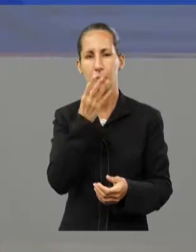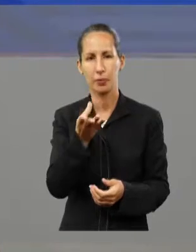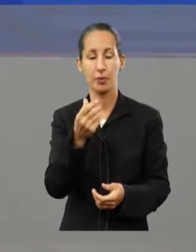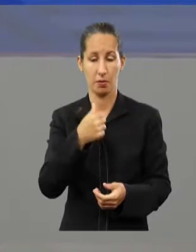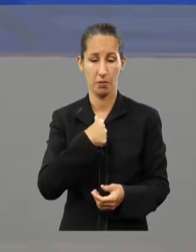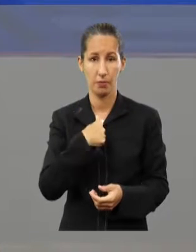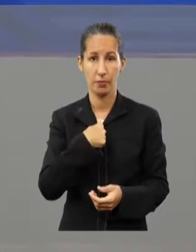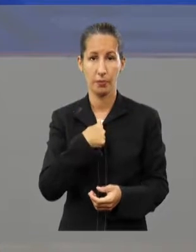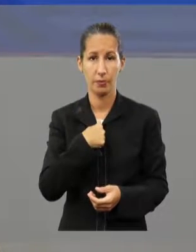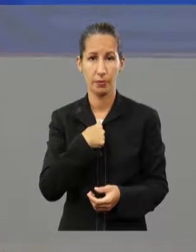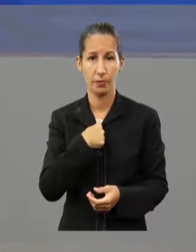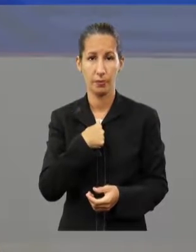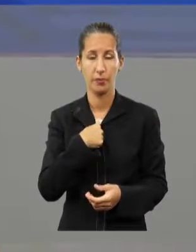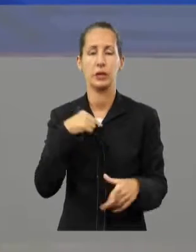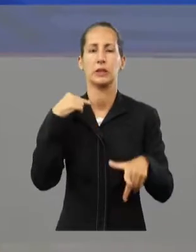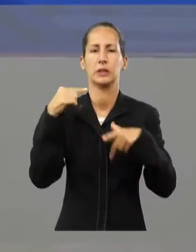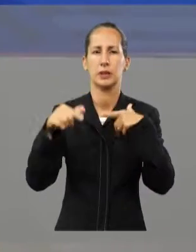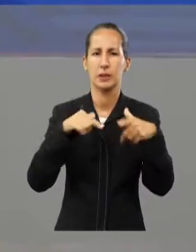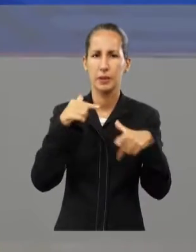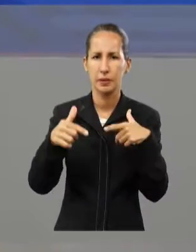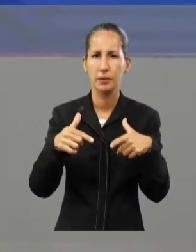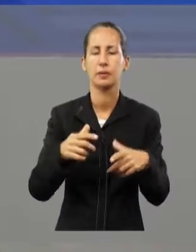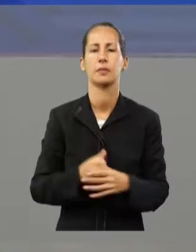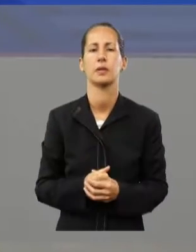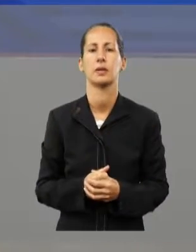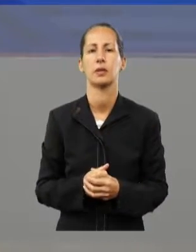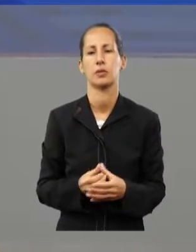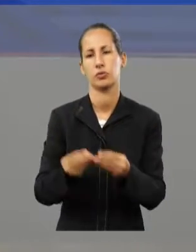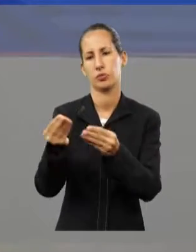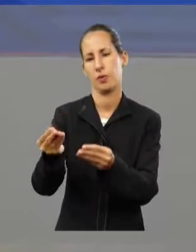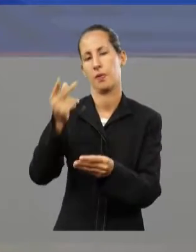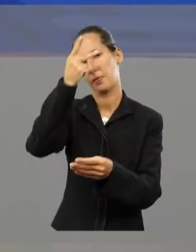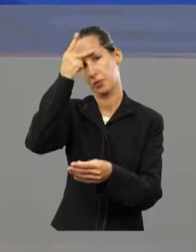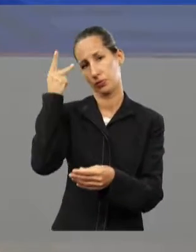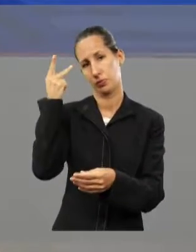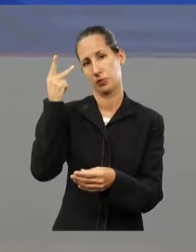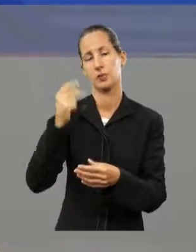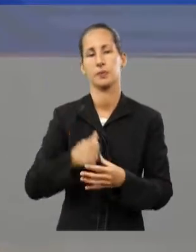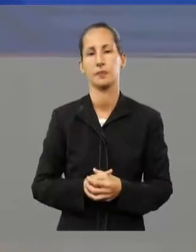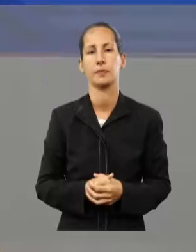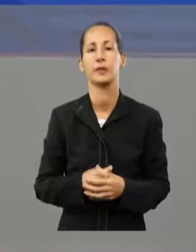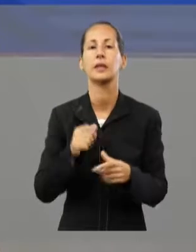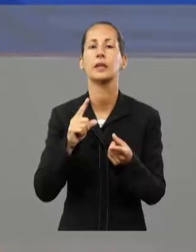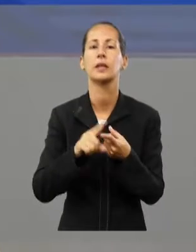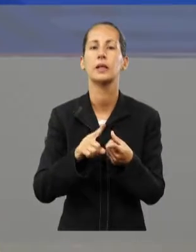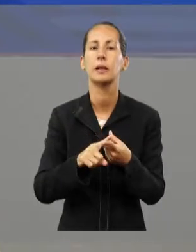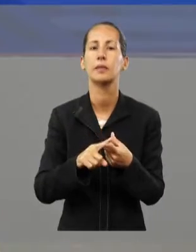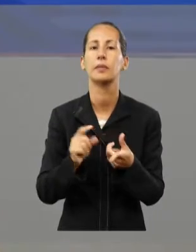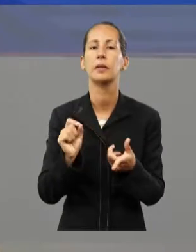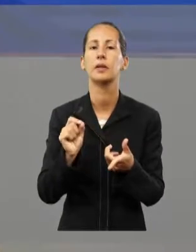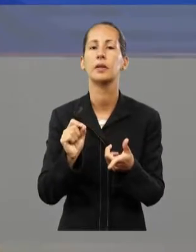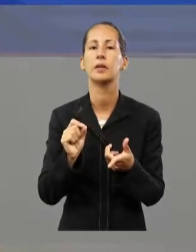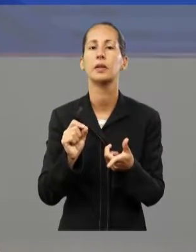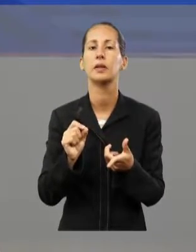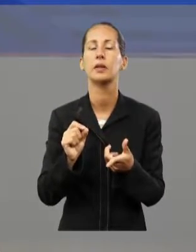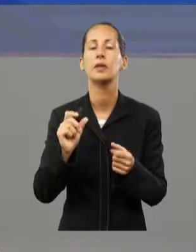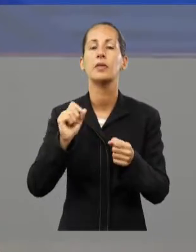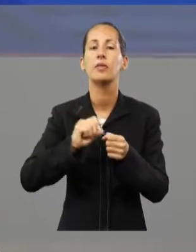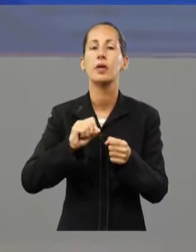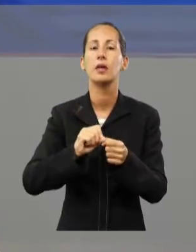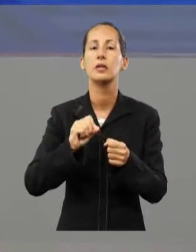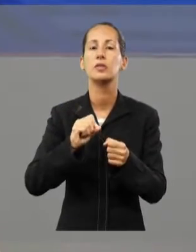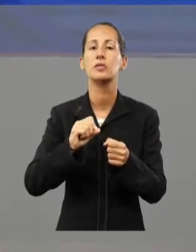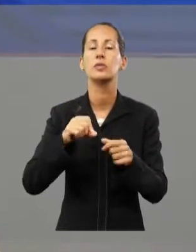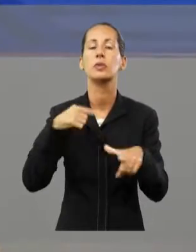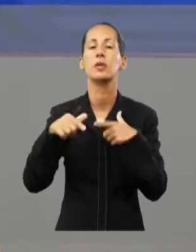eu trabalho pelo povo. E também, falta ainda também que eu faça um